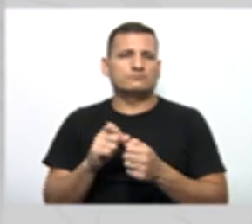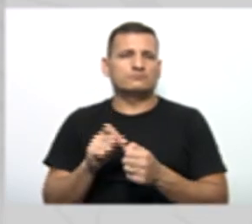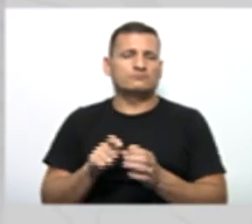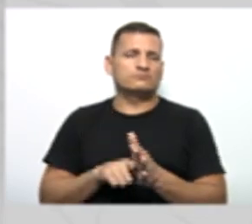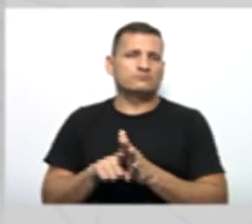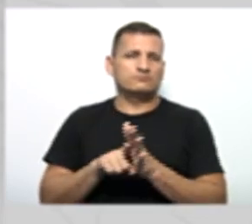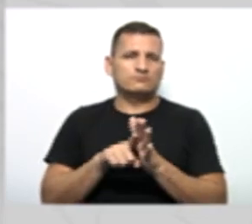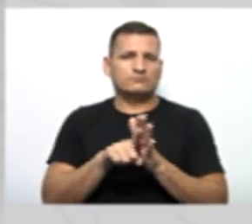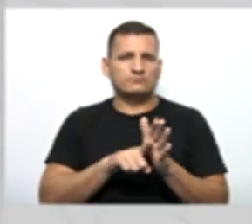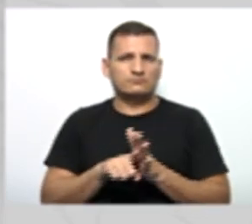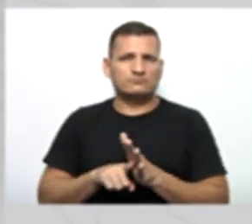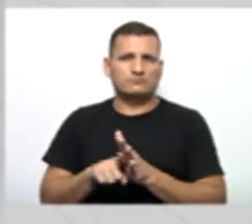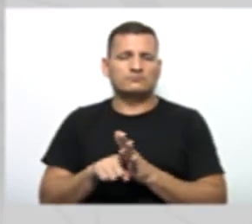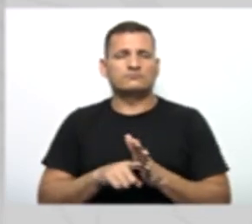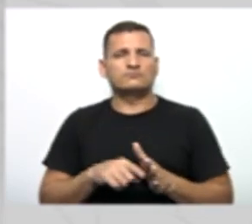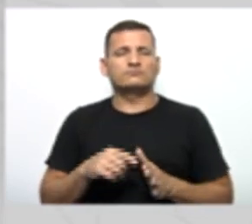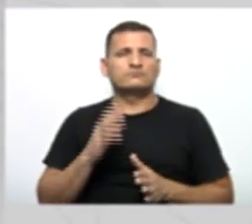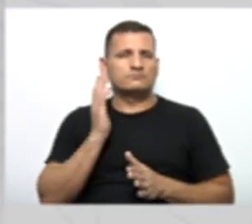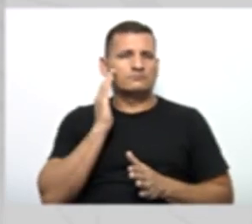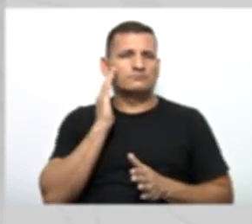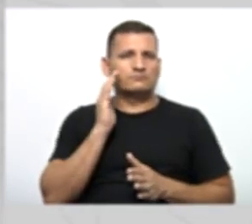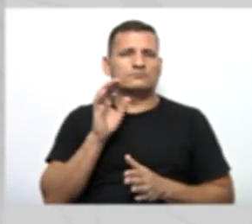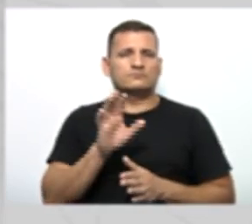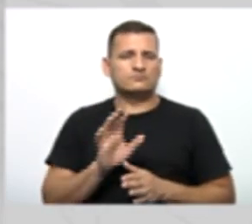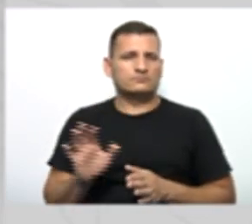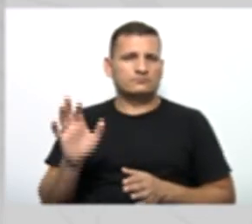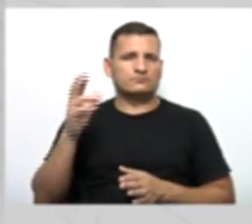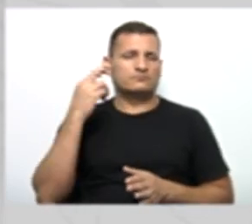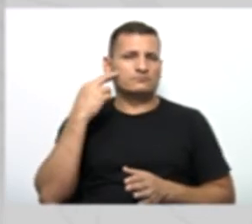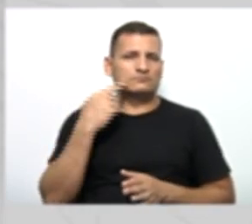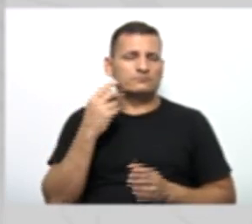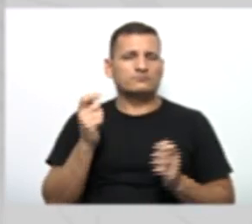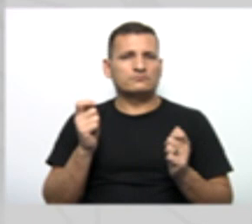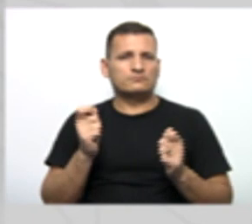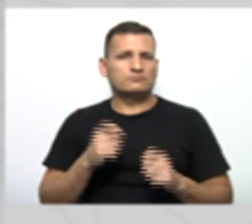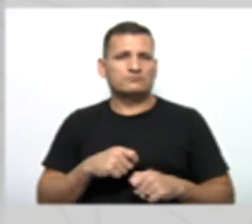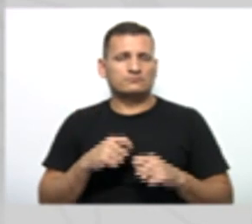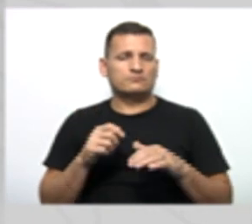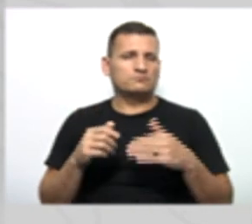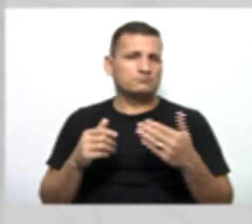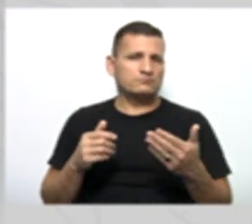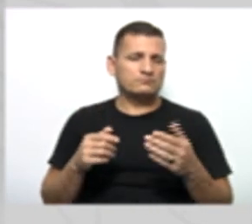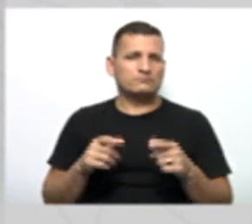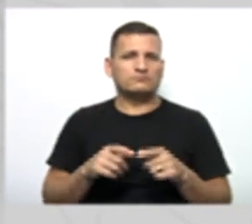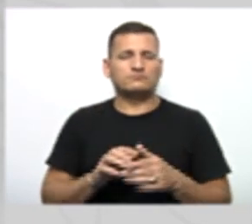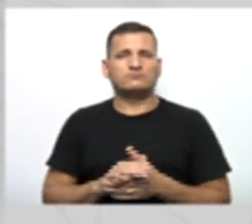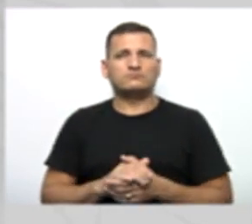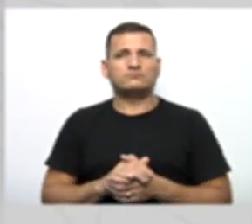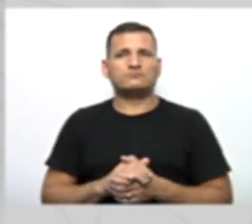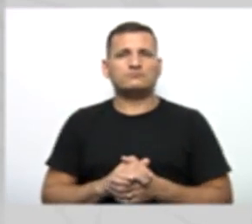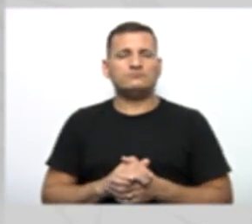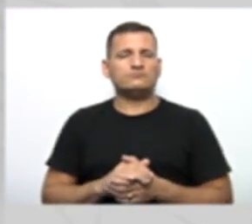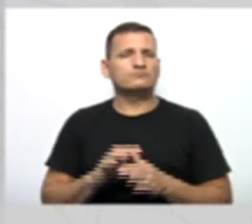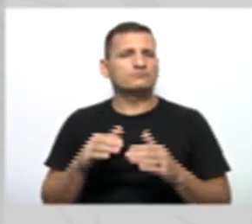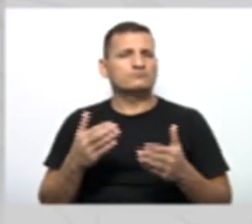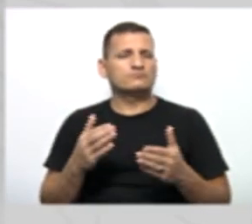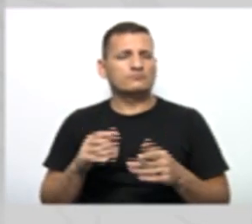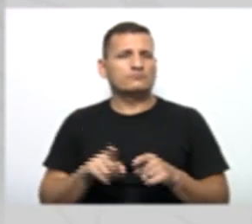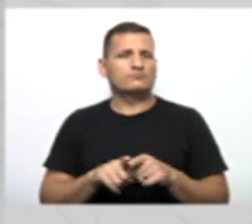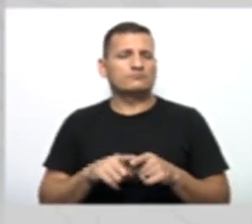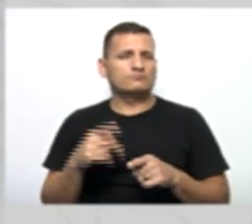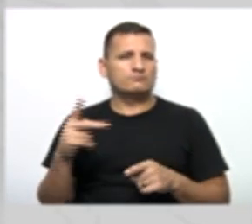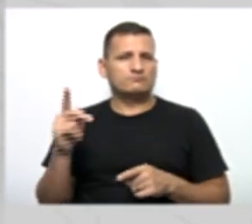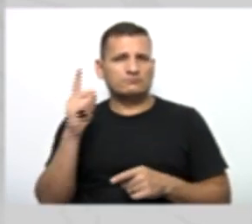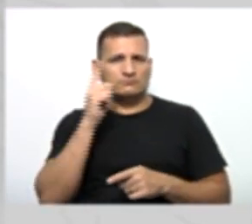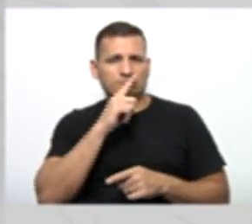levantando quais são as potencialidades das várias regiões de Rondônia e quais são as vulnerabilidades delas